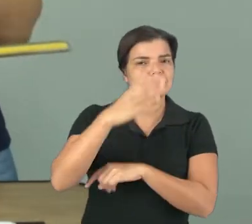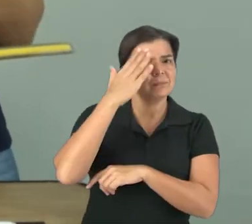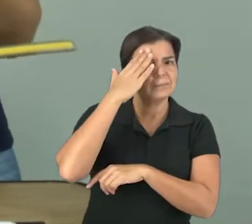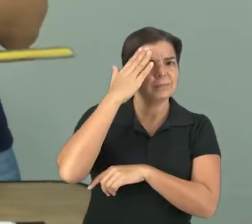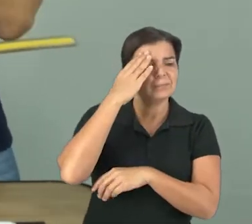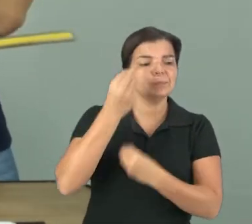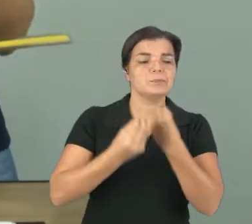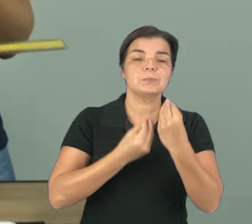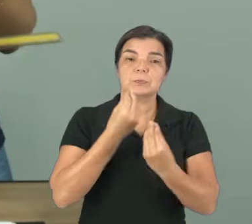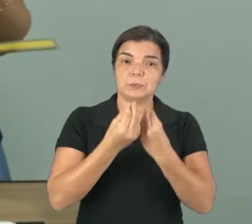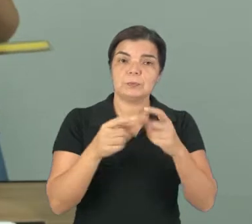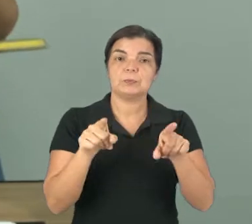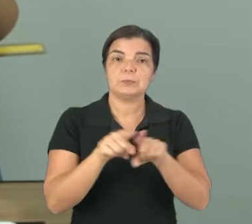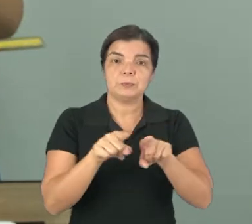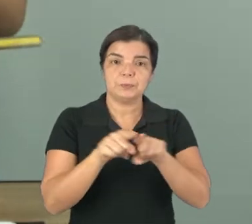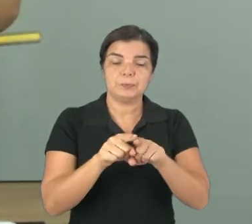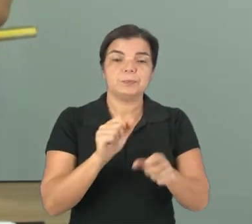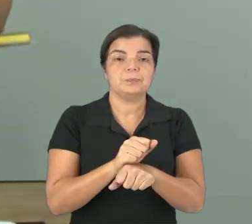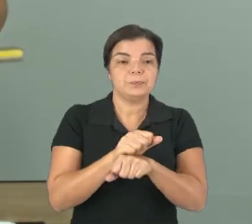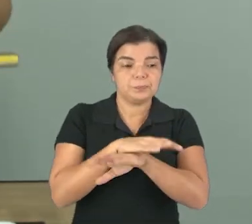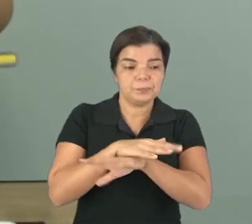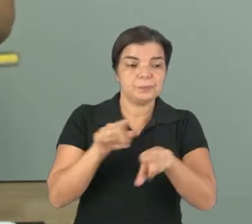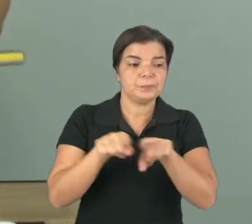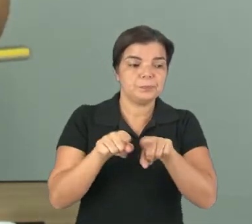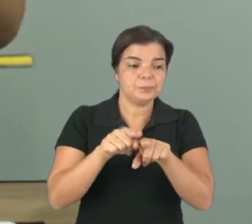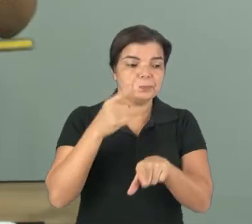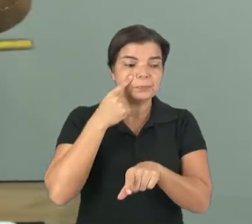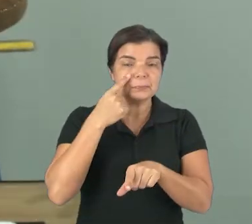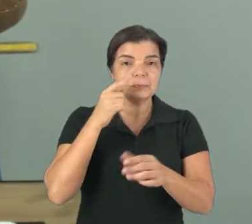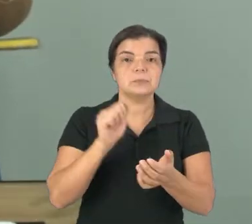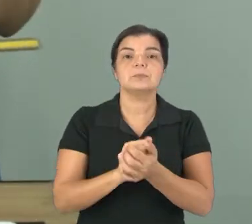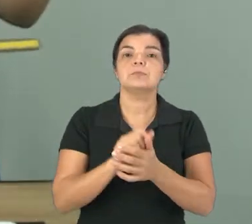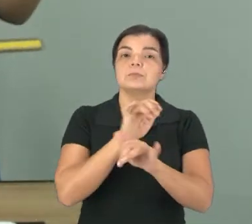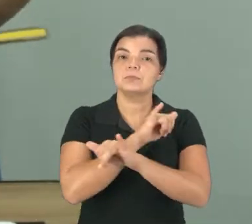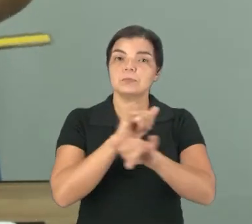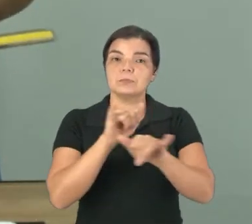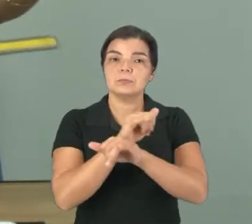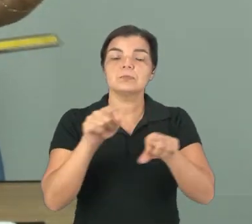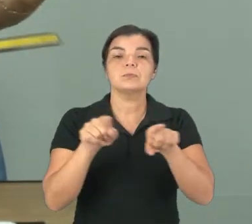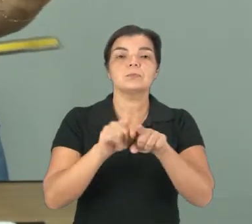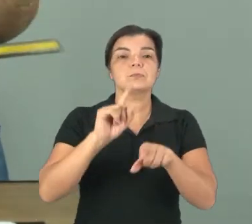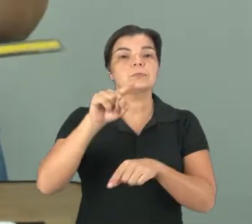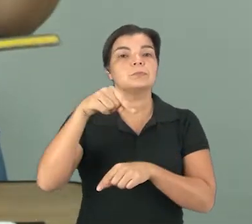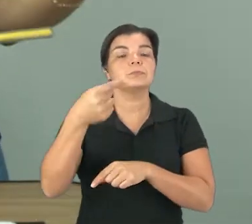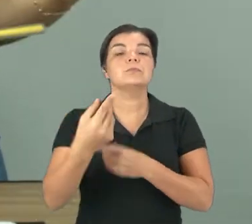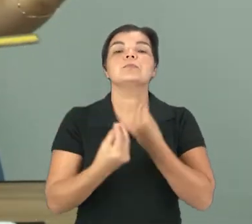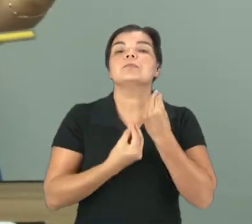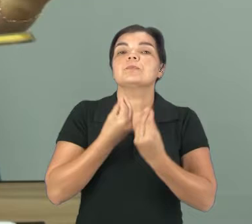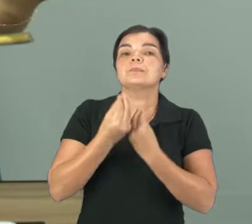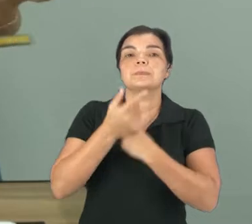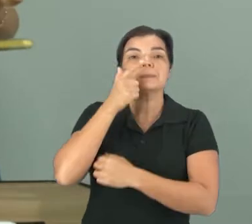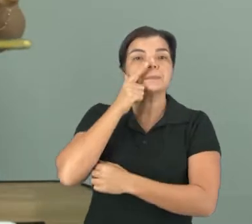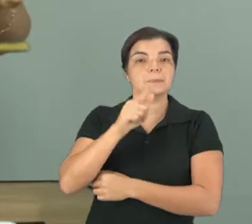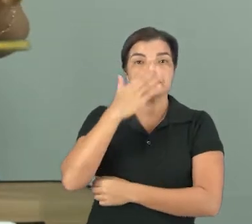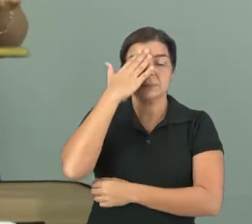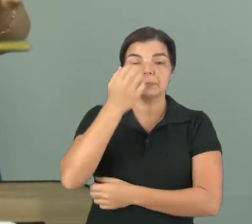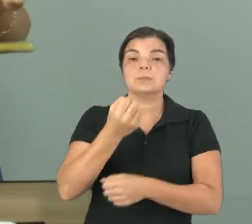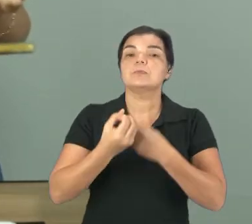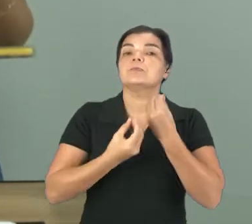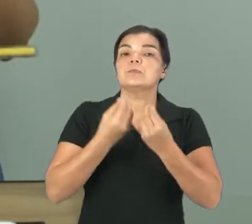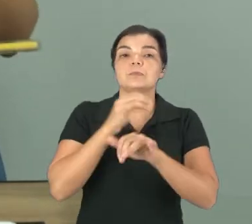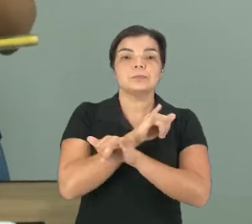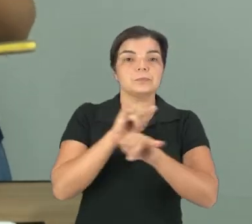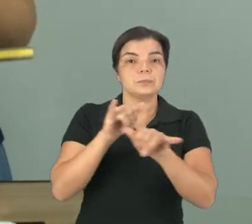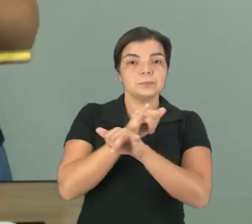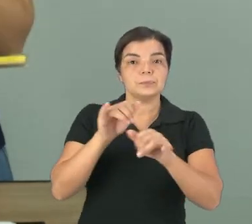como esse bichinho, esse pequeno inseto, ele nos traz tantas informações e a partir de que nós conseguimos saber essas